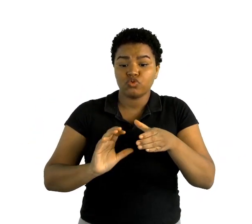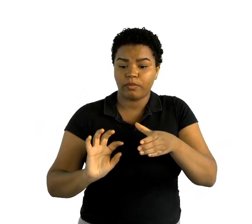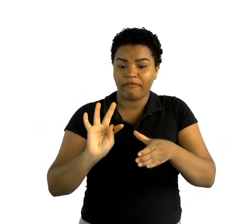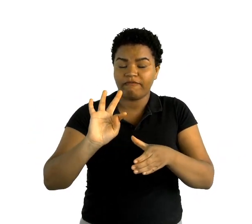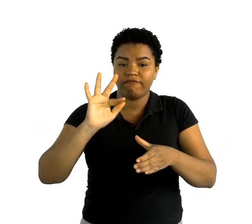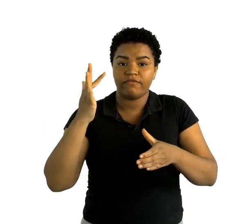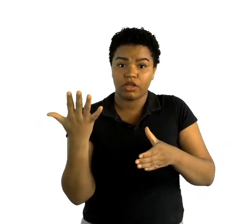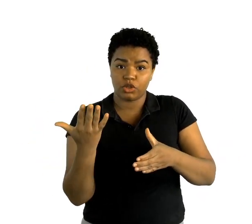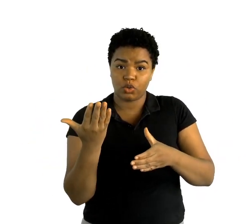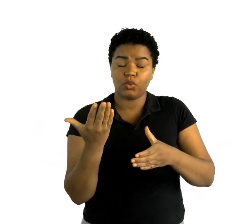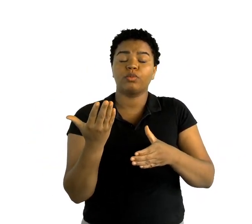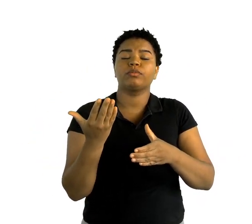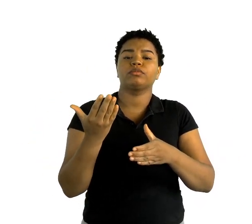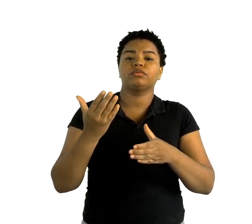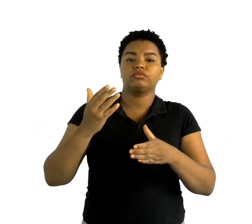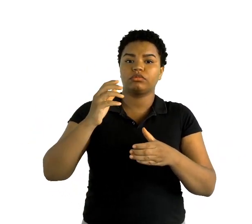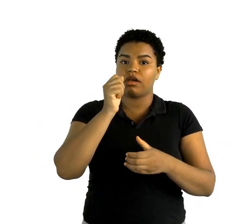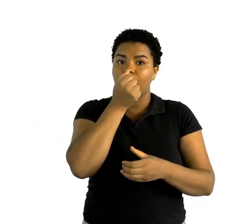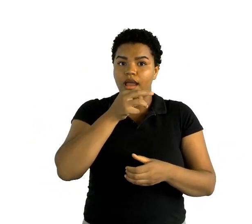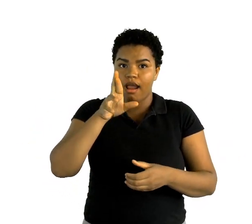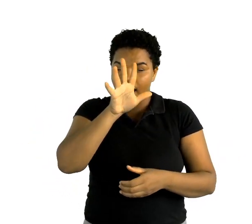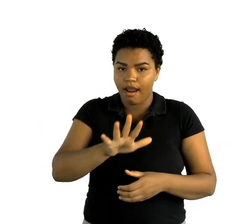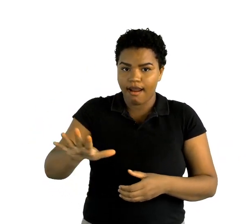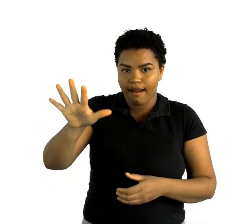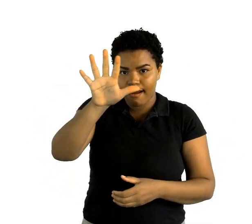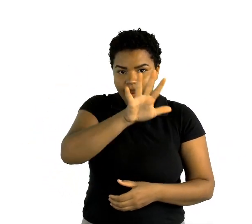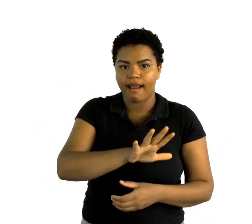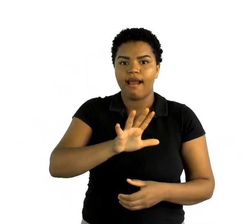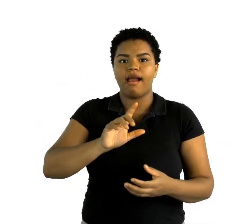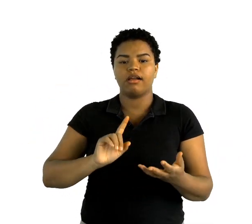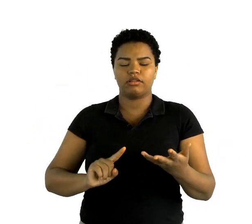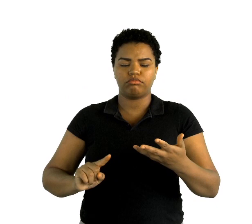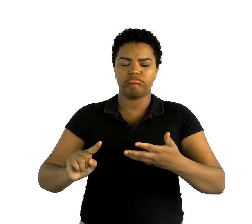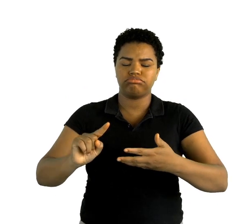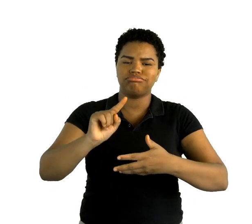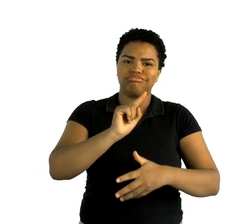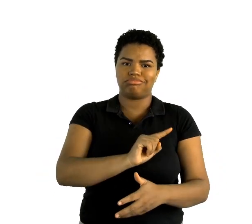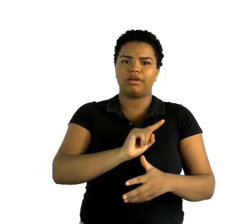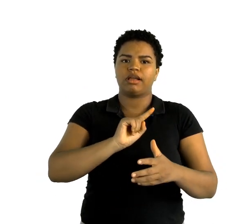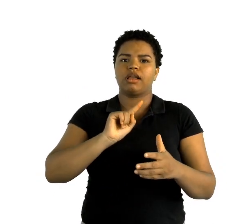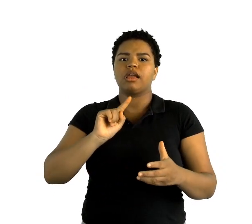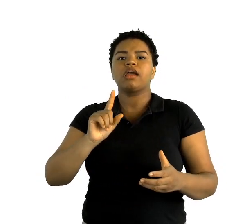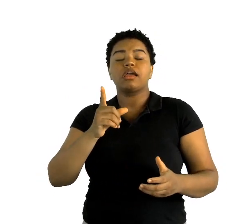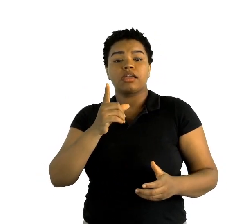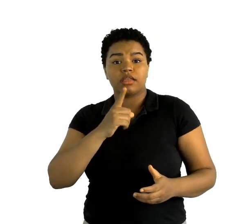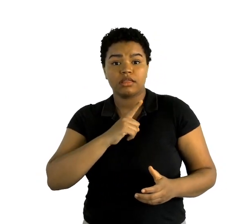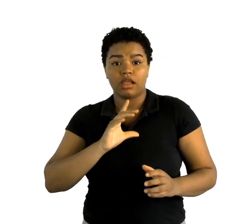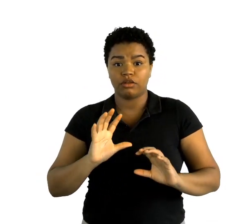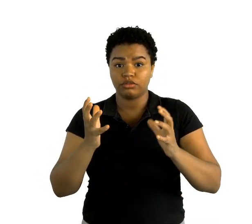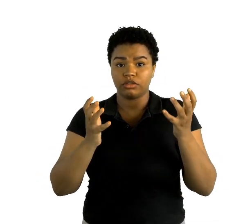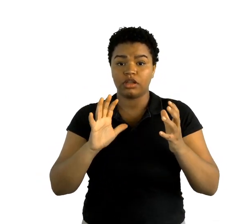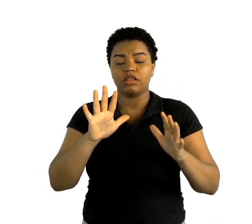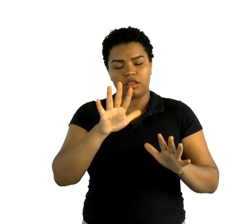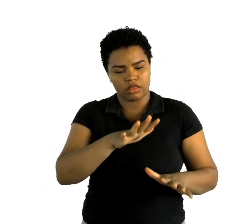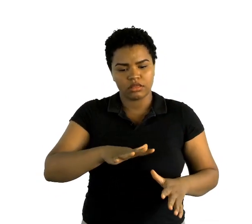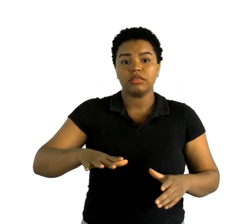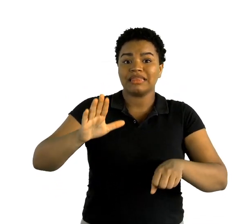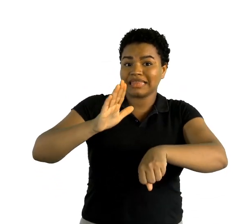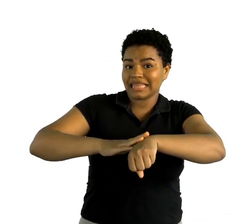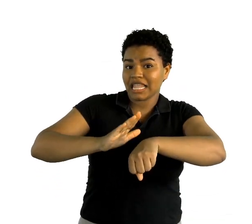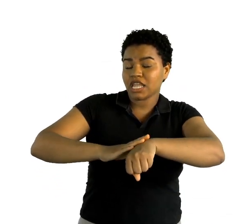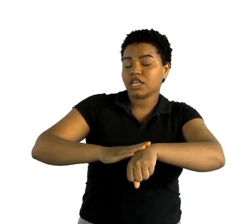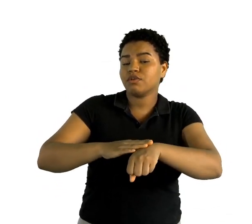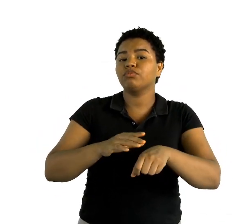atmosféricos que são fatores variados, são medidos ao longo do tempo em uma determinada região.